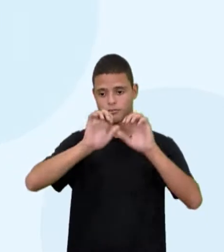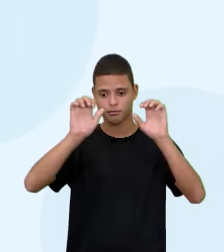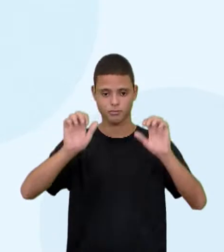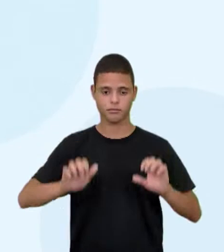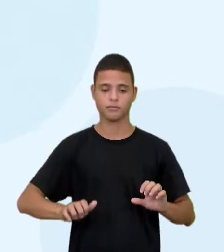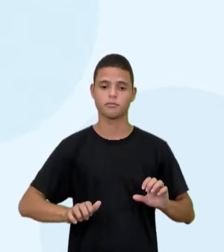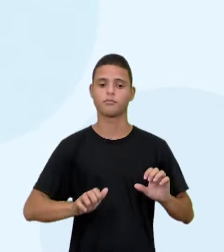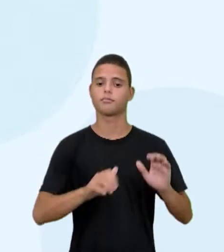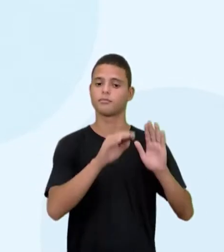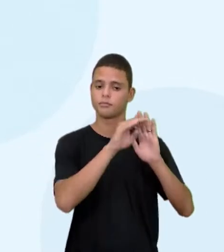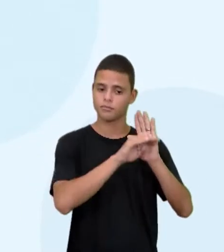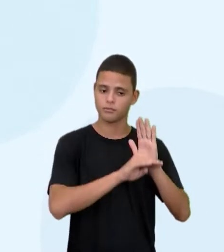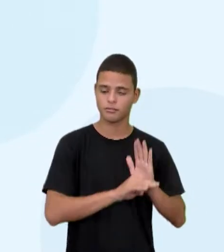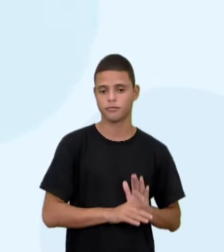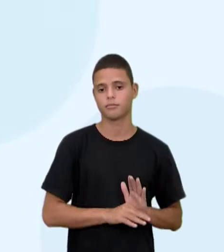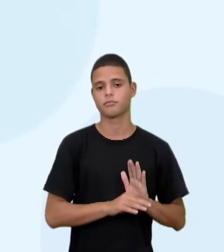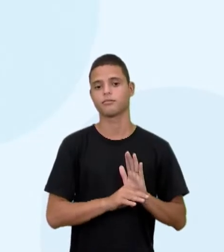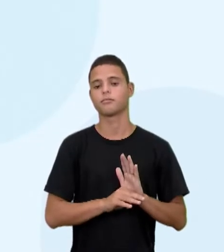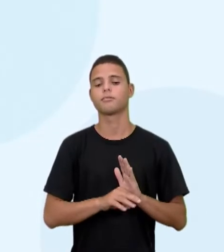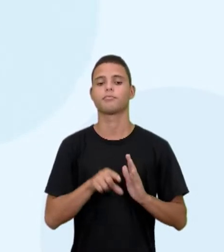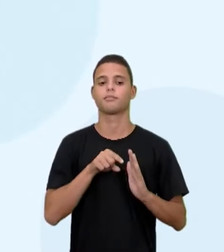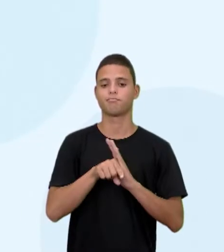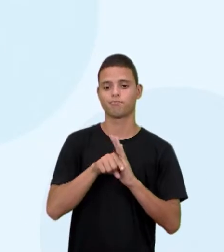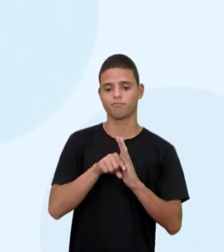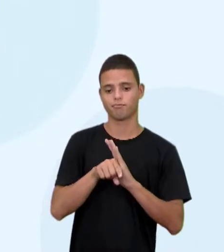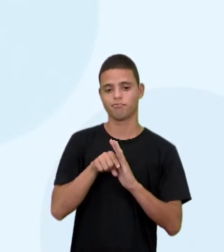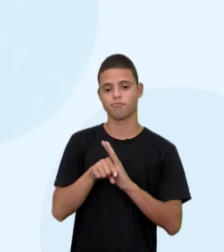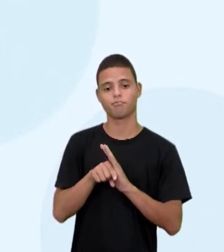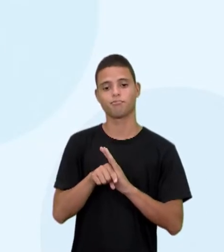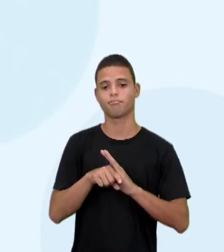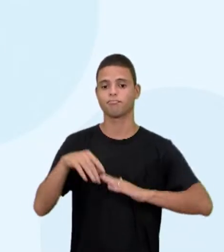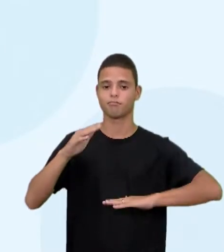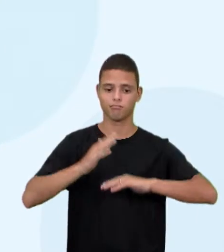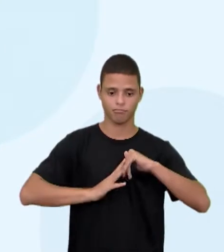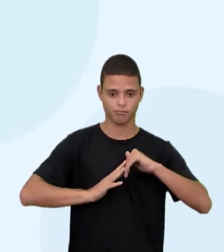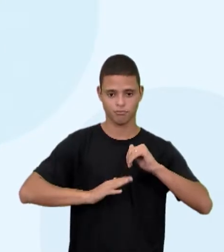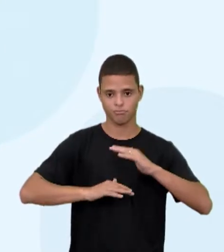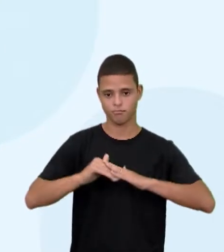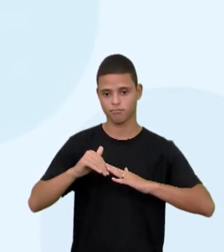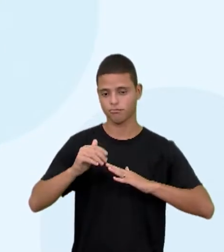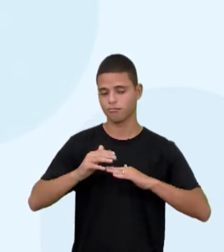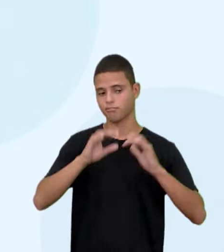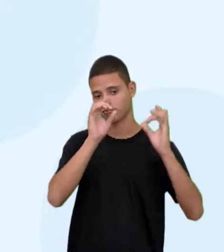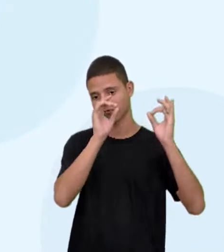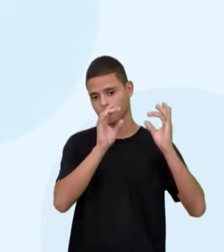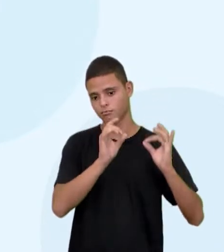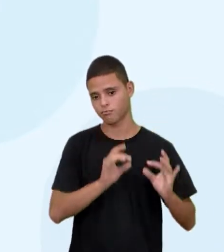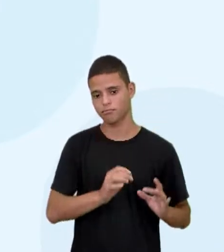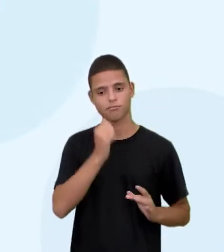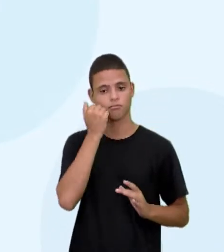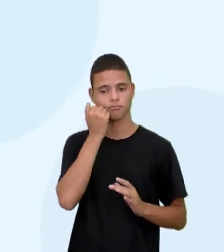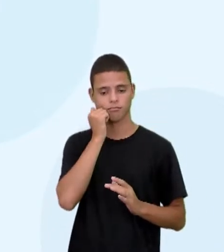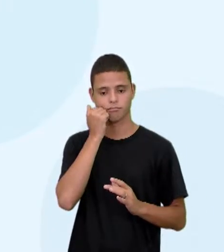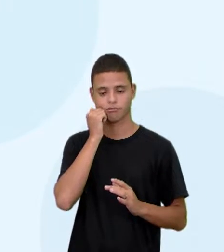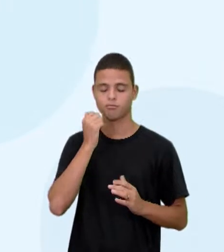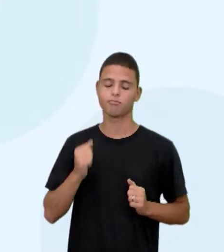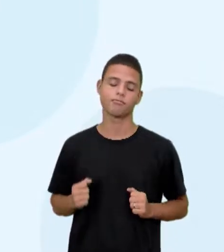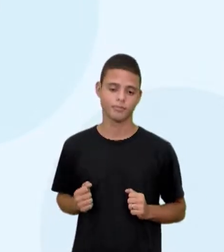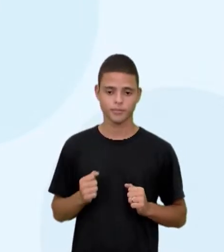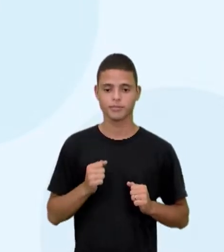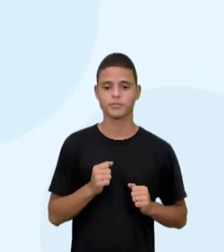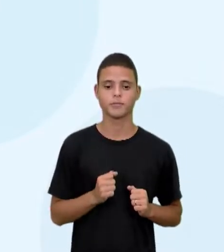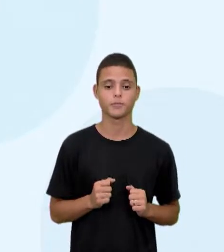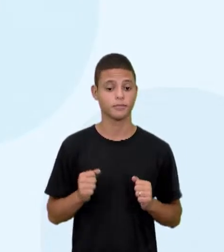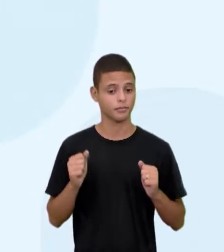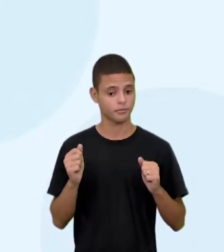que é a investigação científica e processos criativos, e as habilidades específicas de ciências humanas, tá?